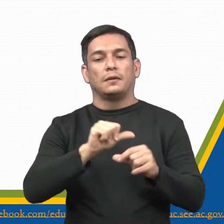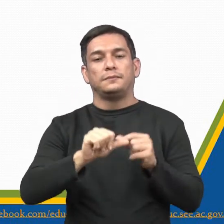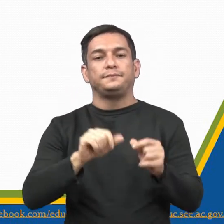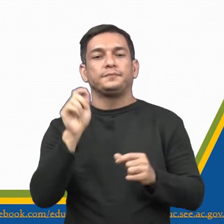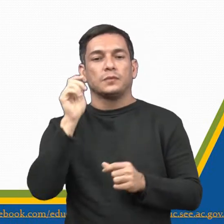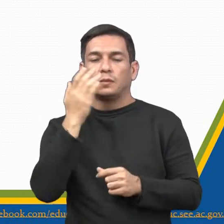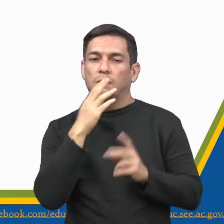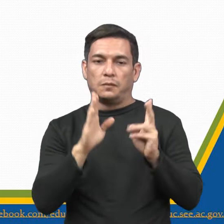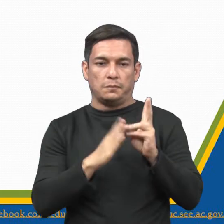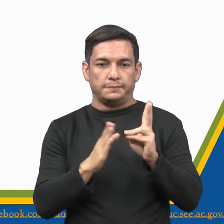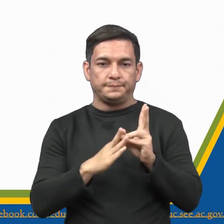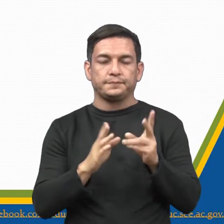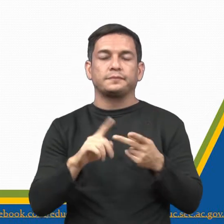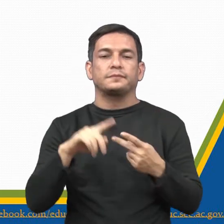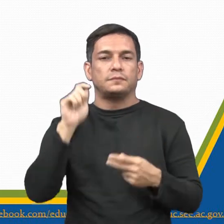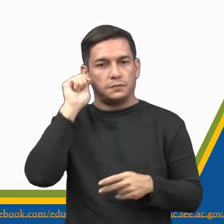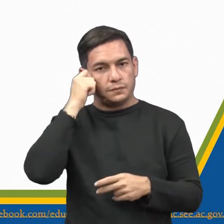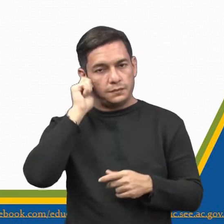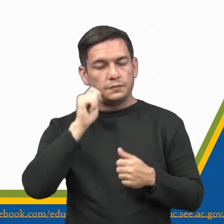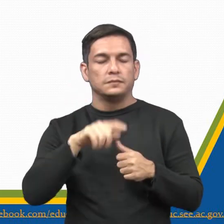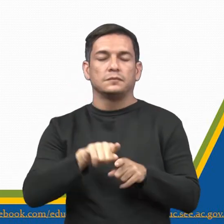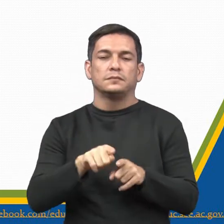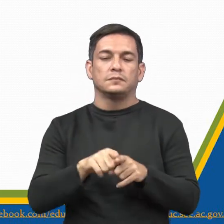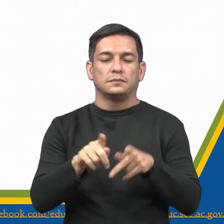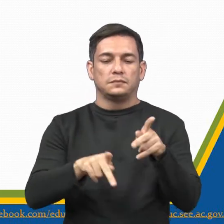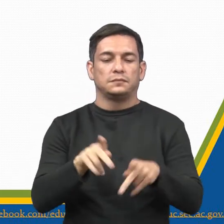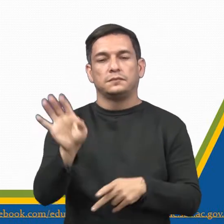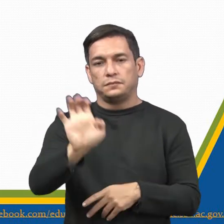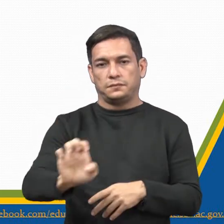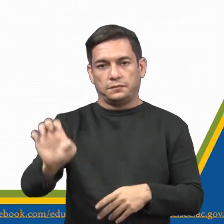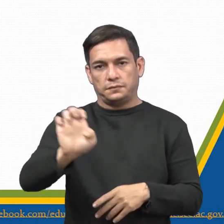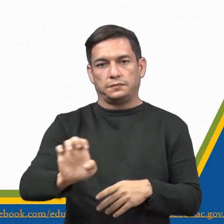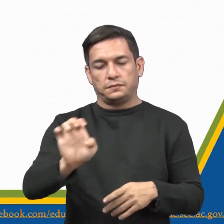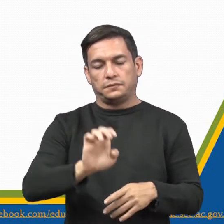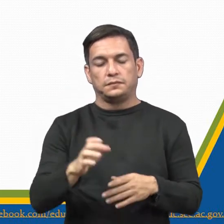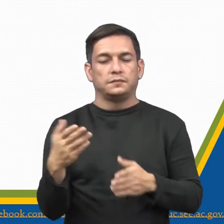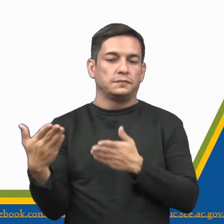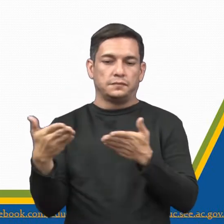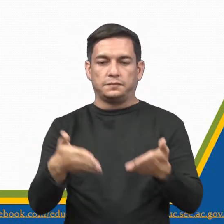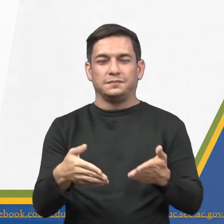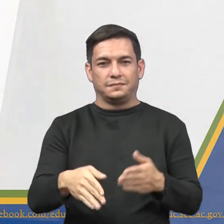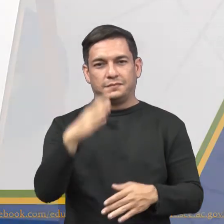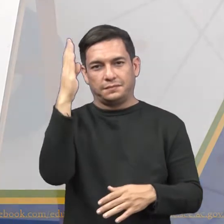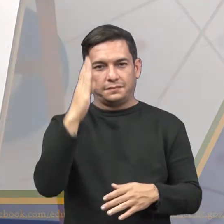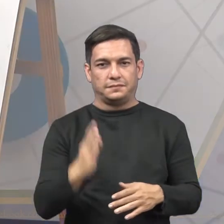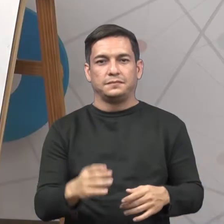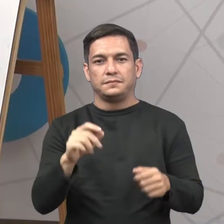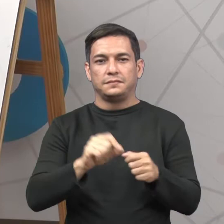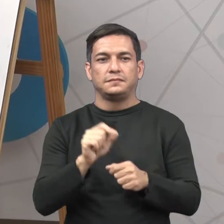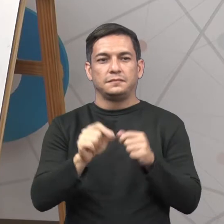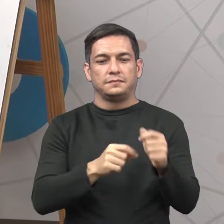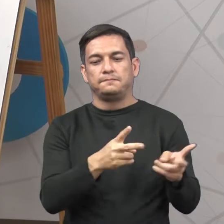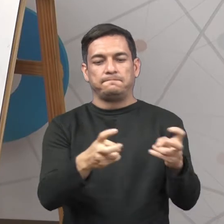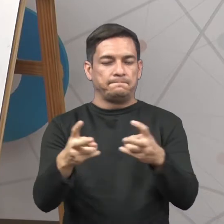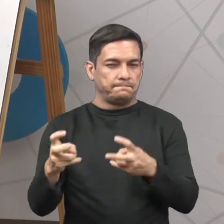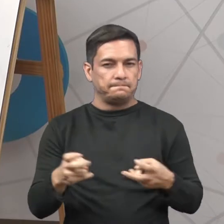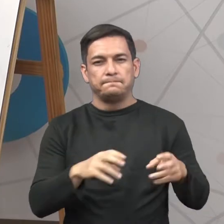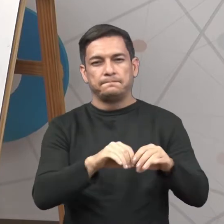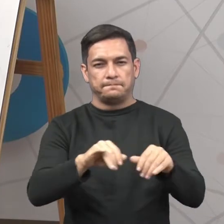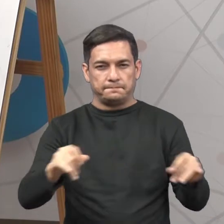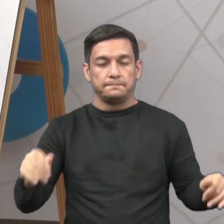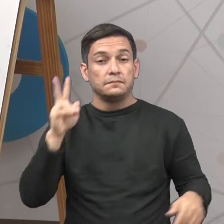dos africanos e dos europeus que aqui tiveram. Então, eles vieram para o nosso país, eles fizeram toda aquela colonização.